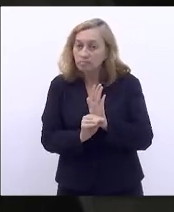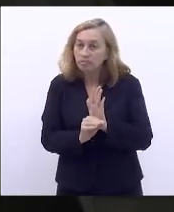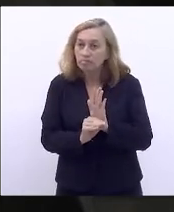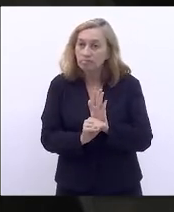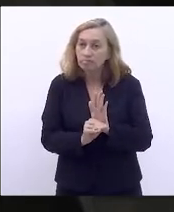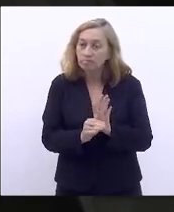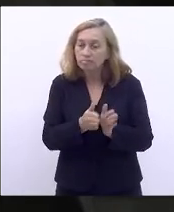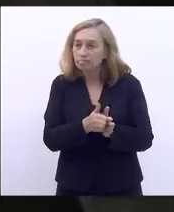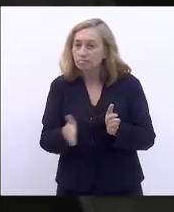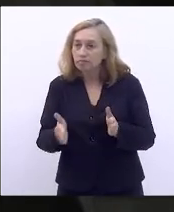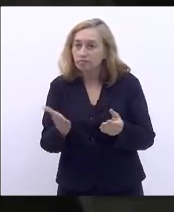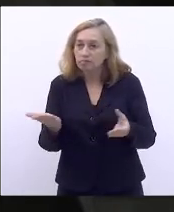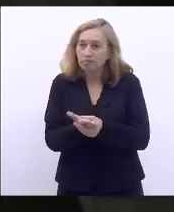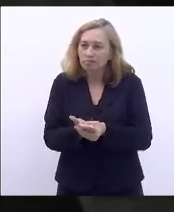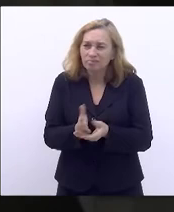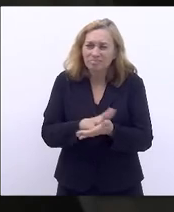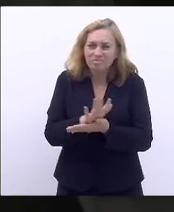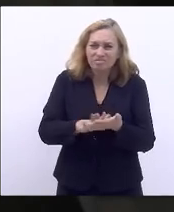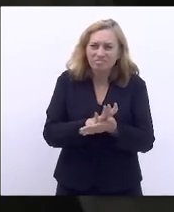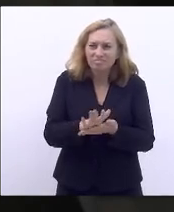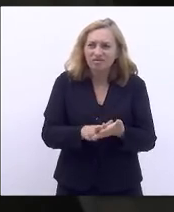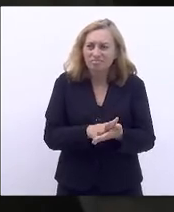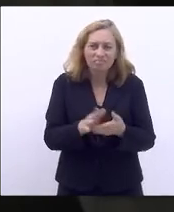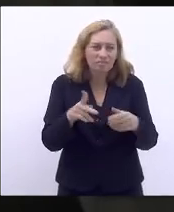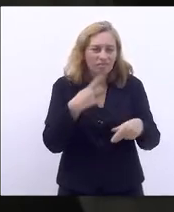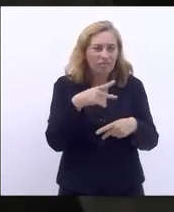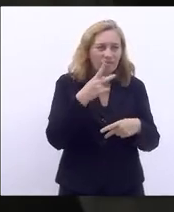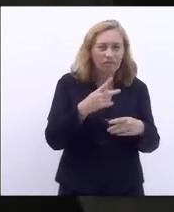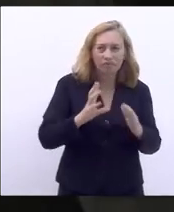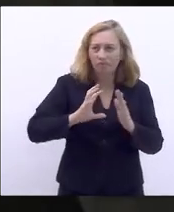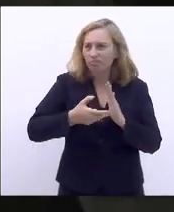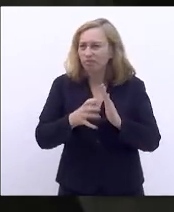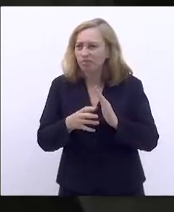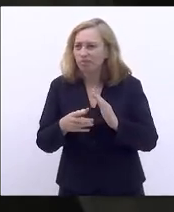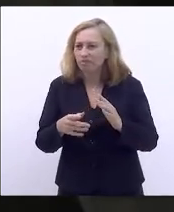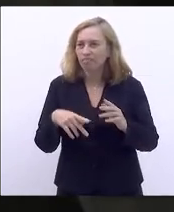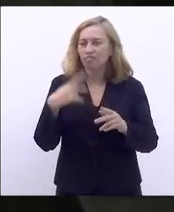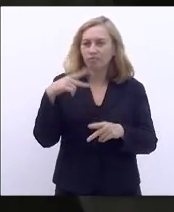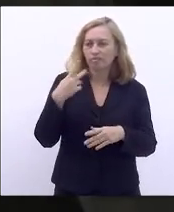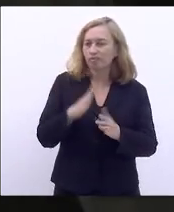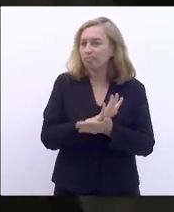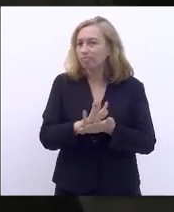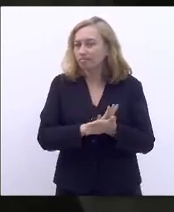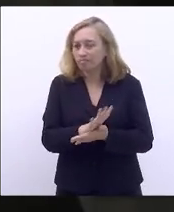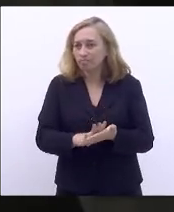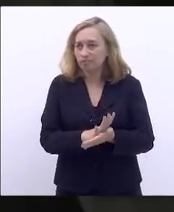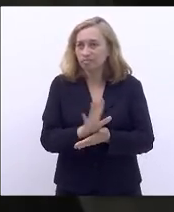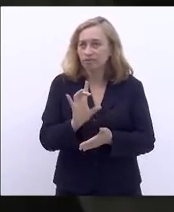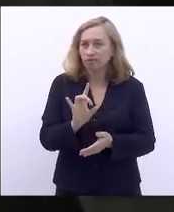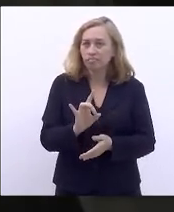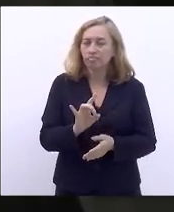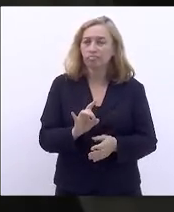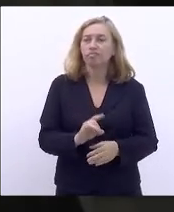nenhuma menção política, partidária, nenhum tipo de manifestação que não estivesse inserida